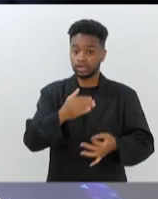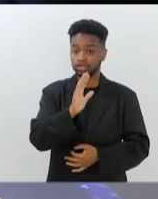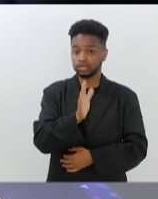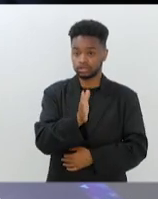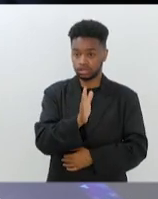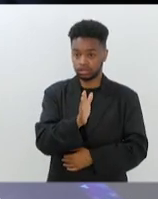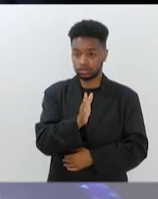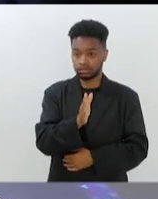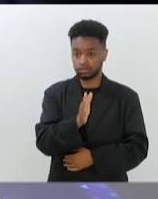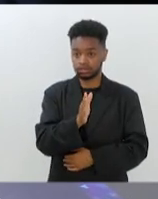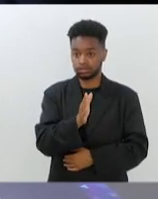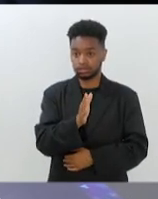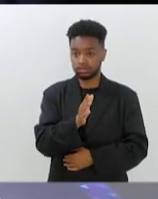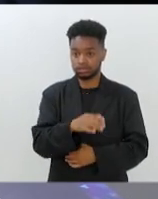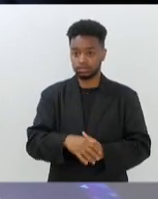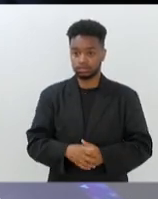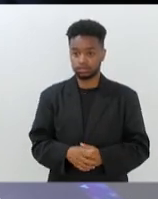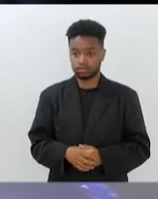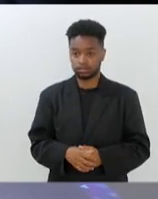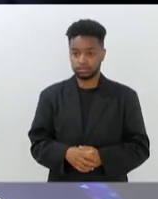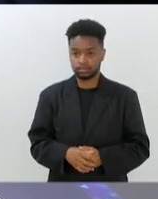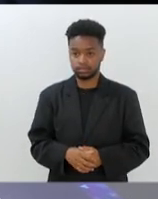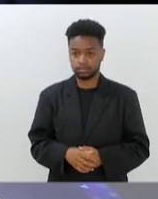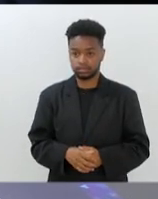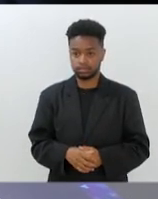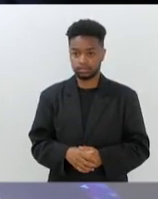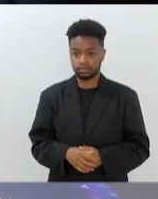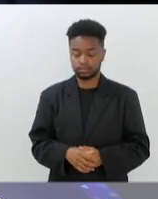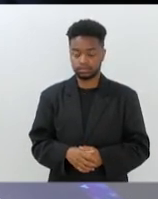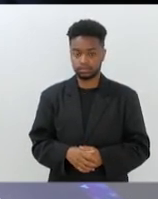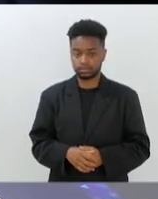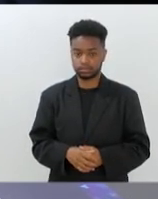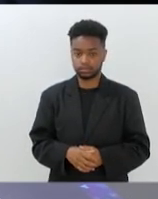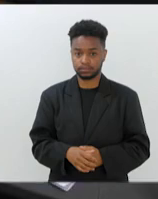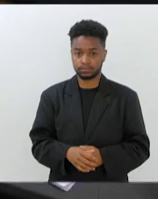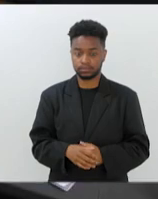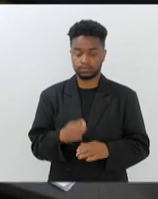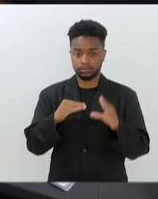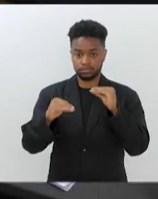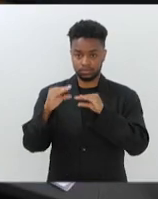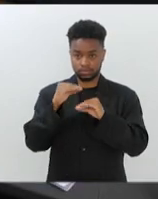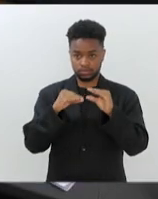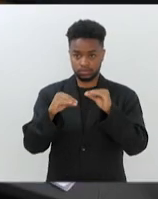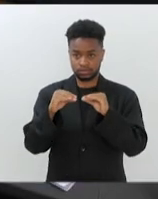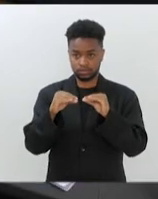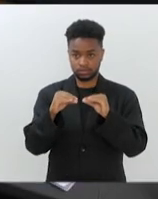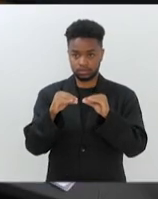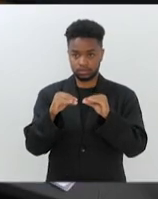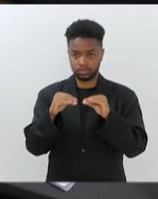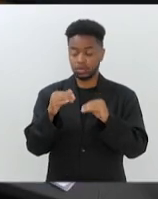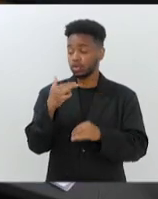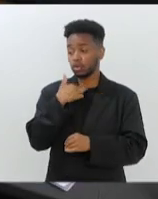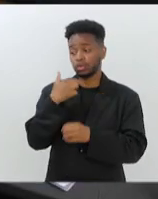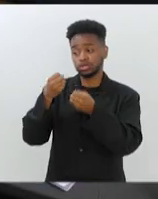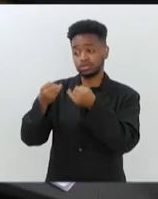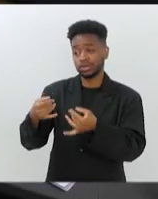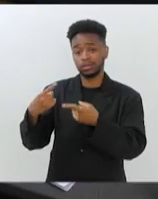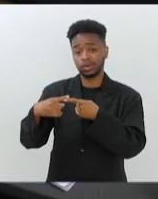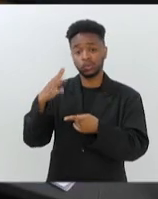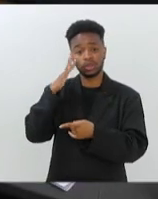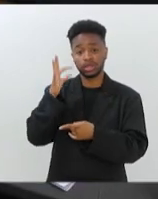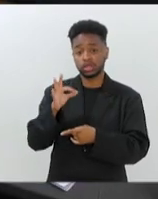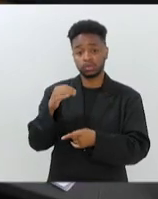mod eu tô falando de apontar especificamente deput eu ter oportunidade aqui de expar o senhor não pode explicar o que o senhor não entendeu o que eu